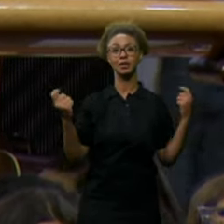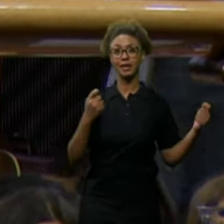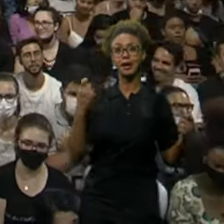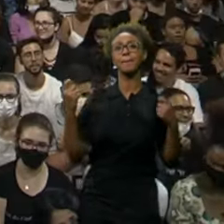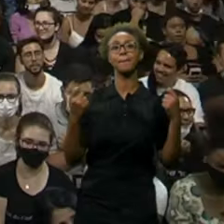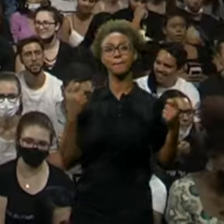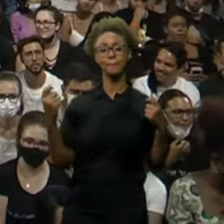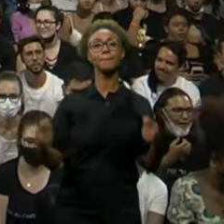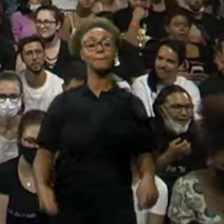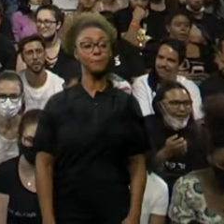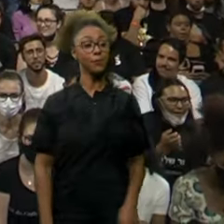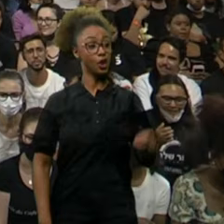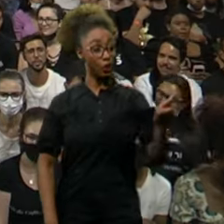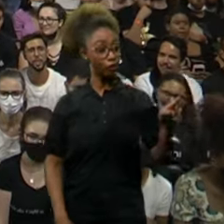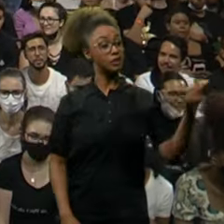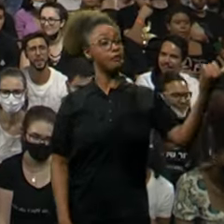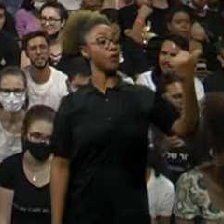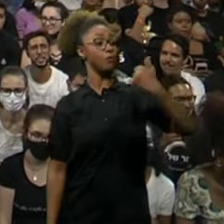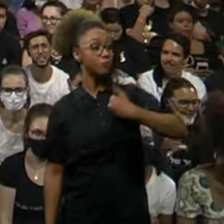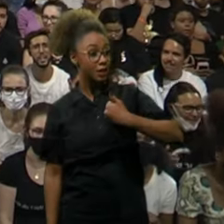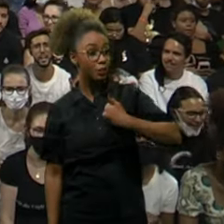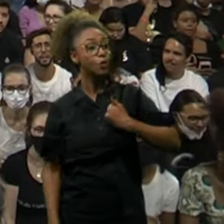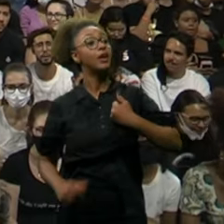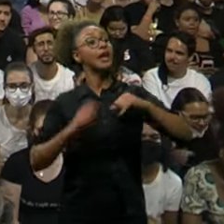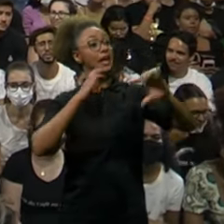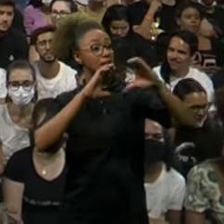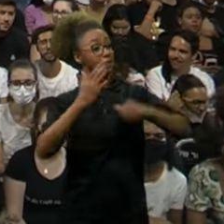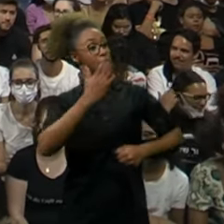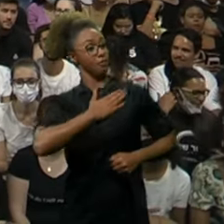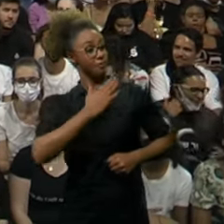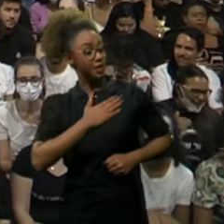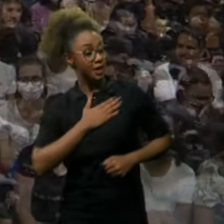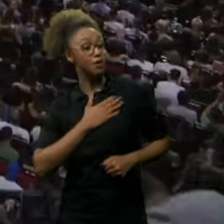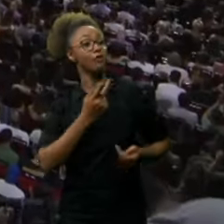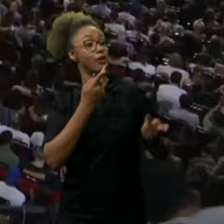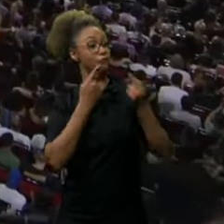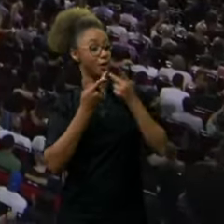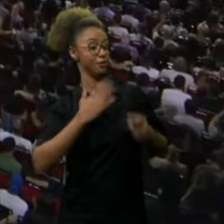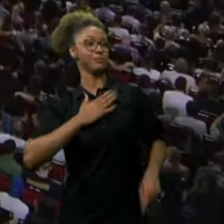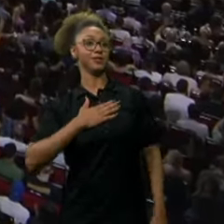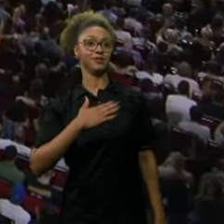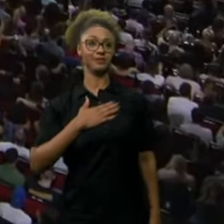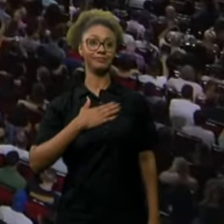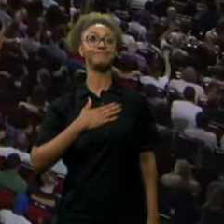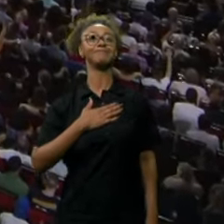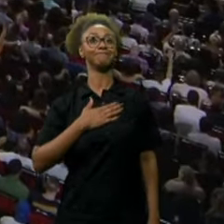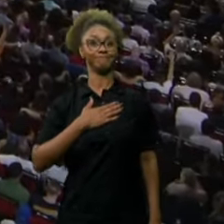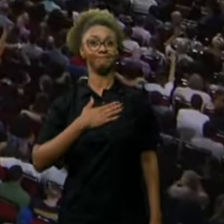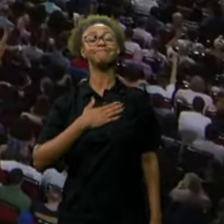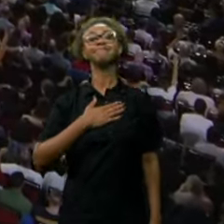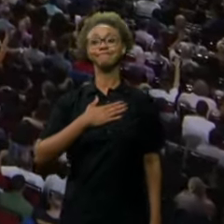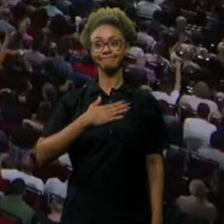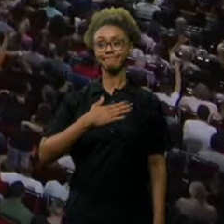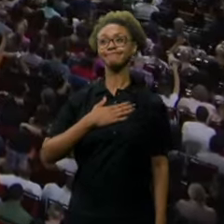show the night vai falar comigo vai cantar comigo vai falar comigo